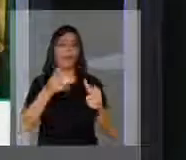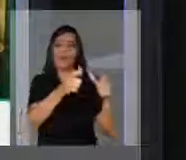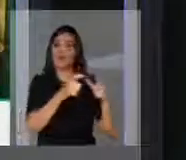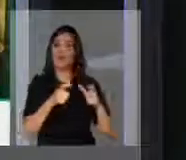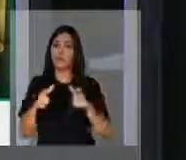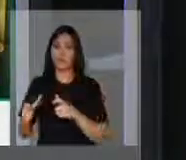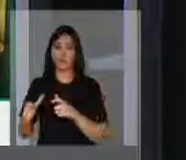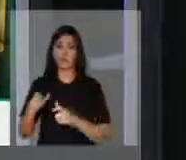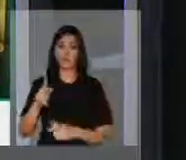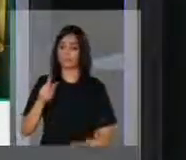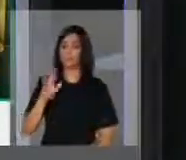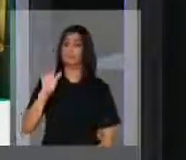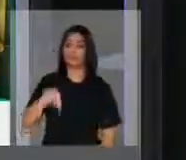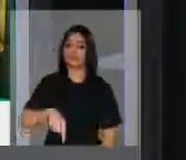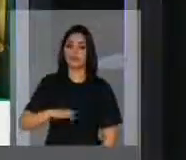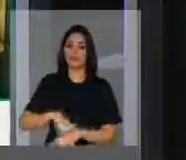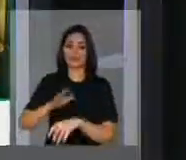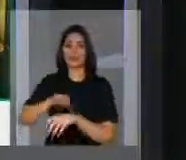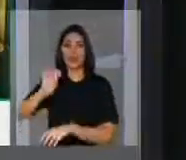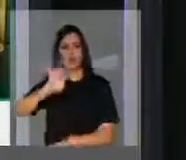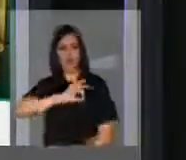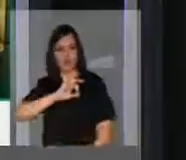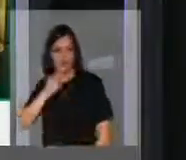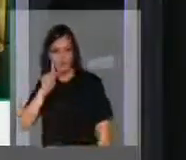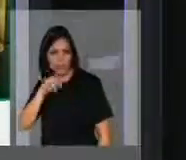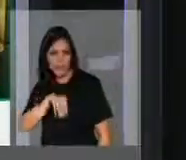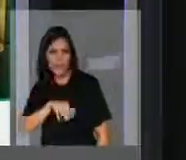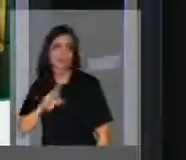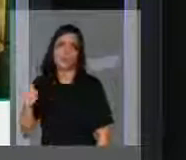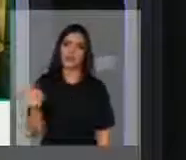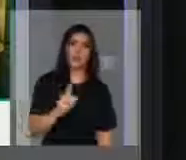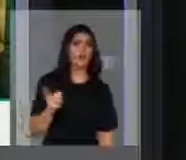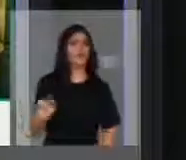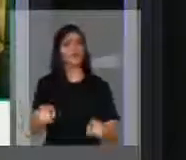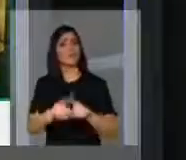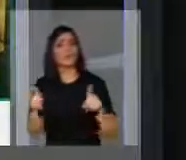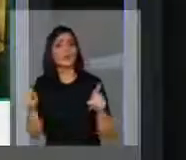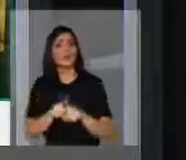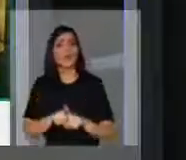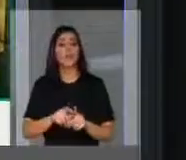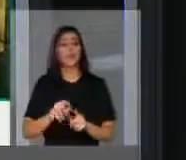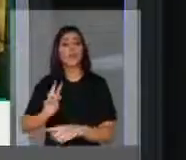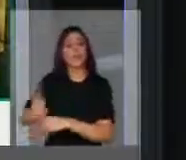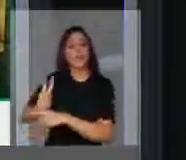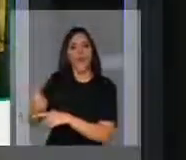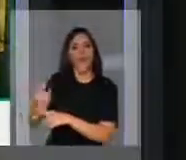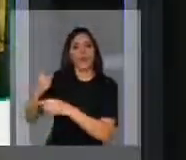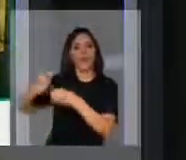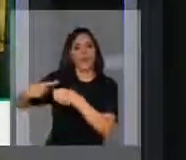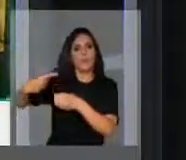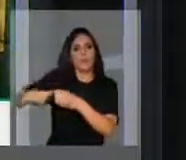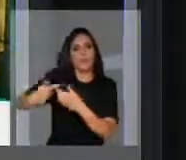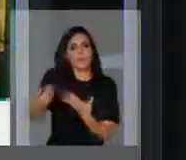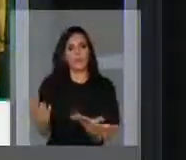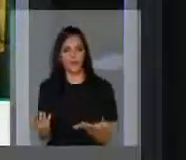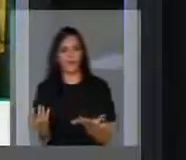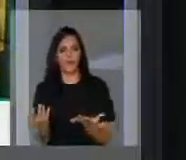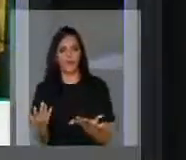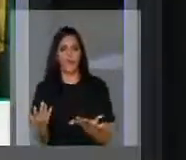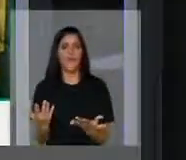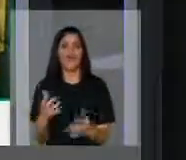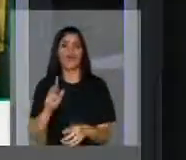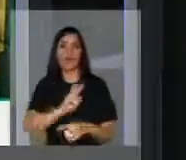E quando eu falo ponta da linha, não estou falando só policial militar, eu estou falando nos guardas municipais, eu estou